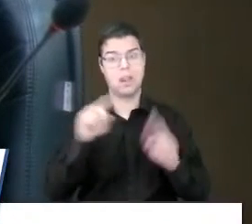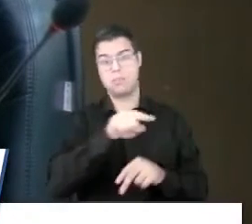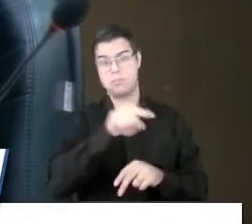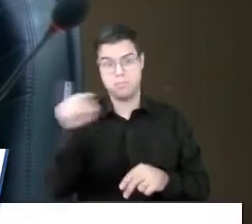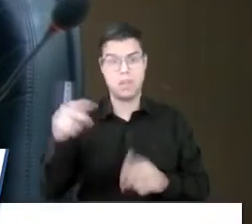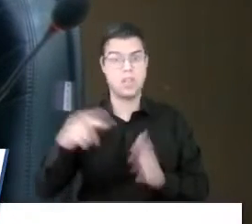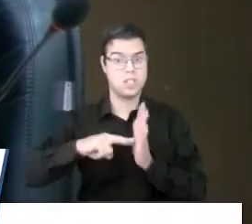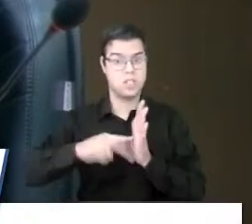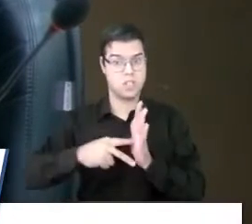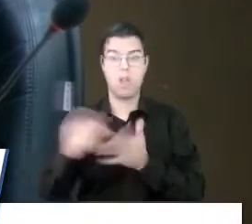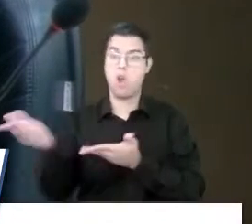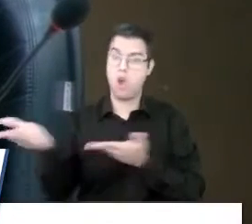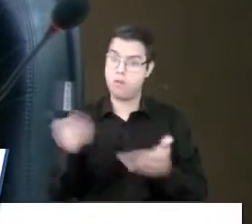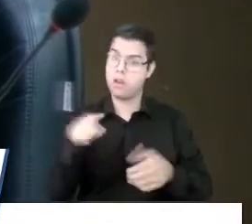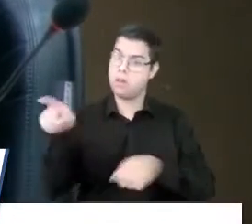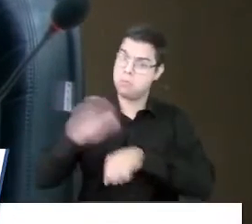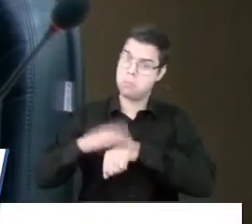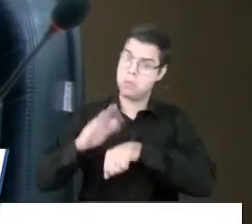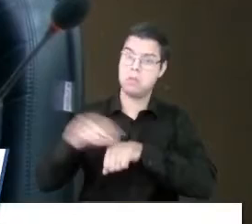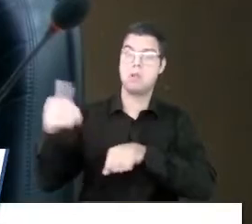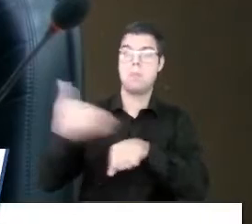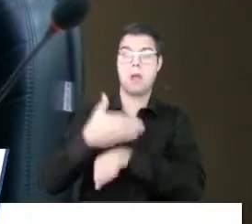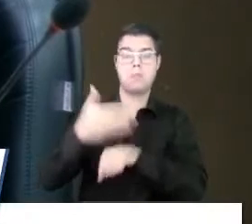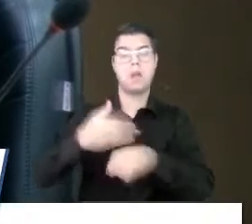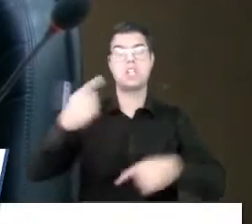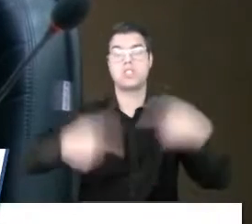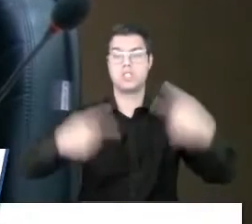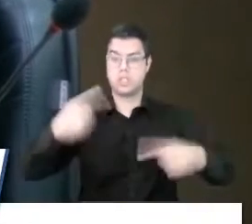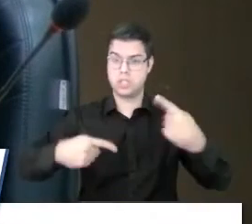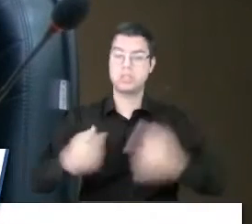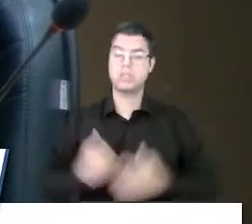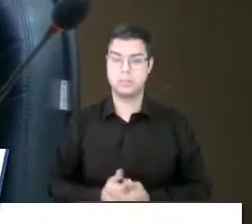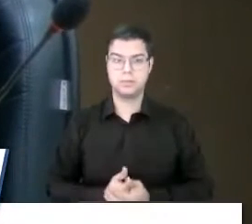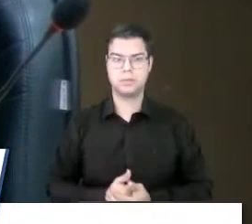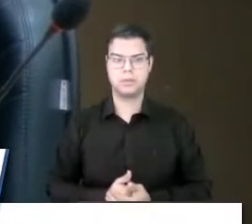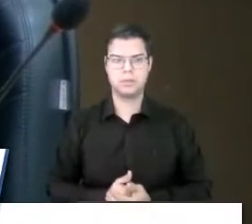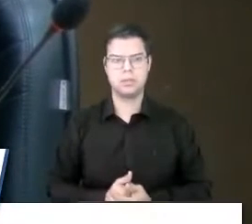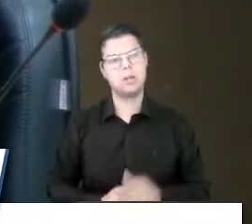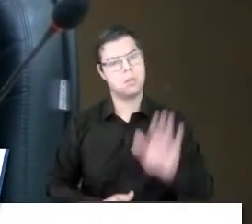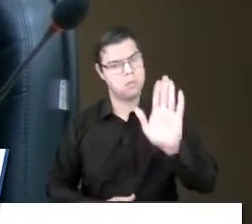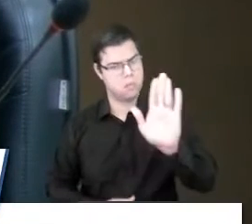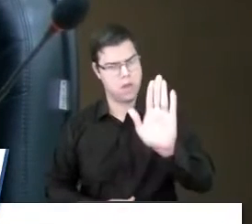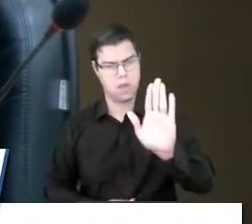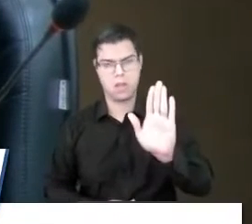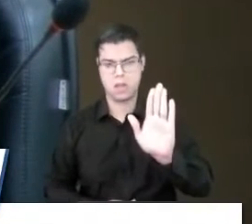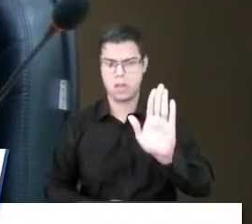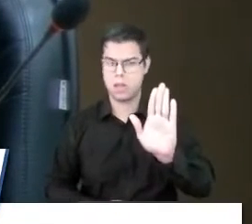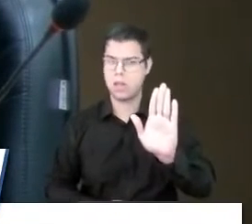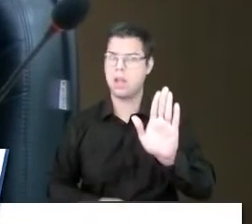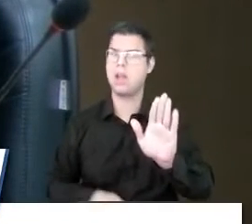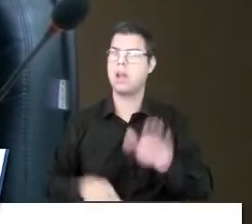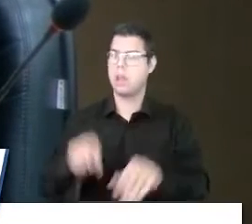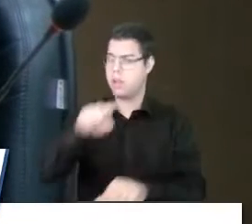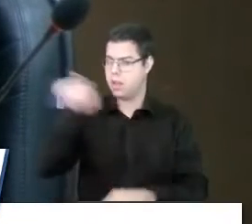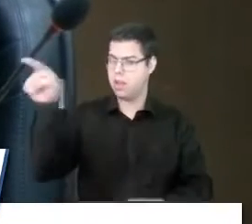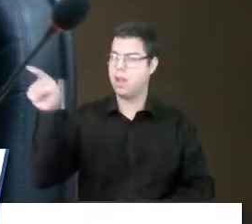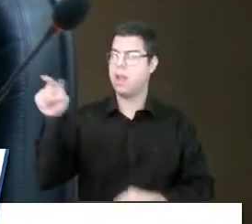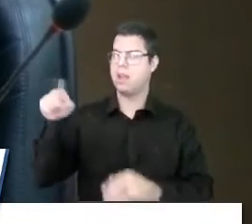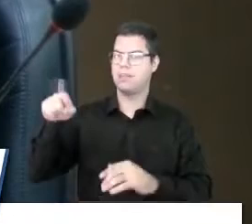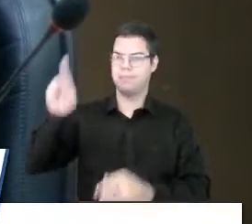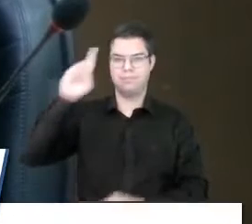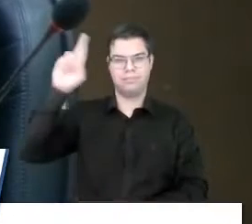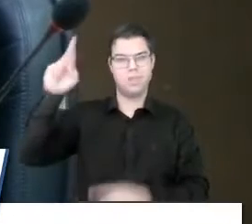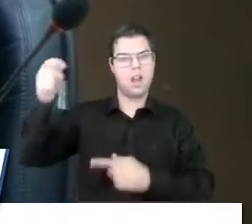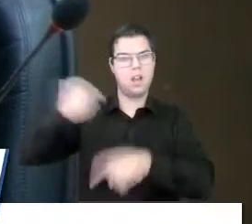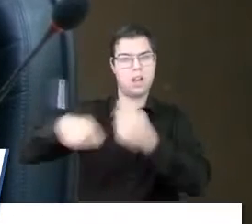convidado para participar desse debate, dessa discussão. Agora, que isso sirva de lição para a administração. Não pode